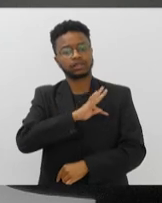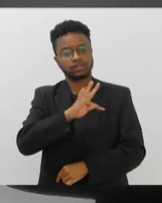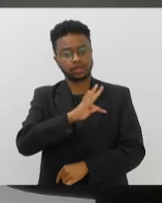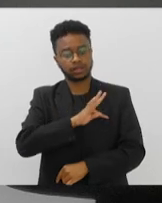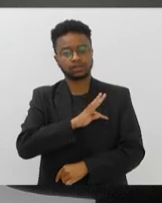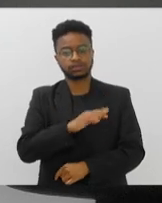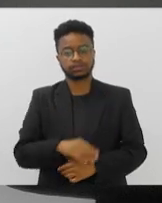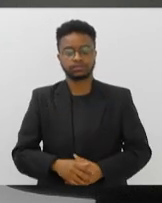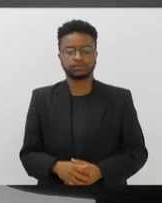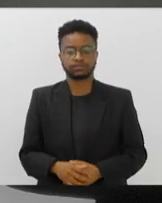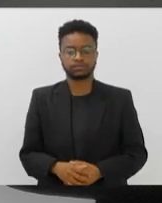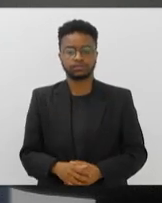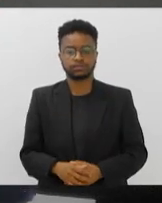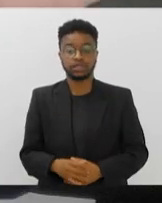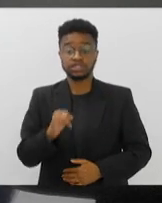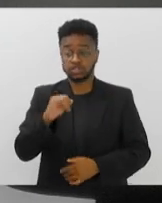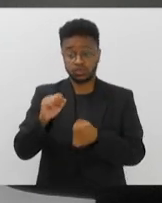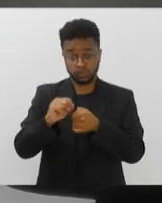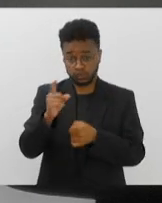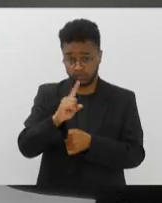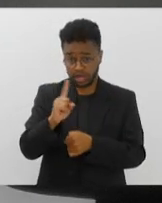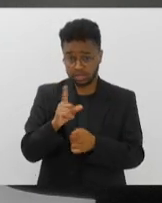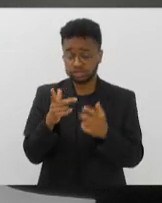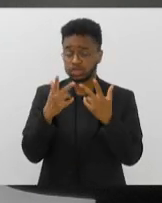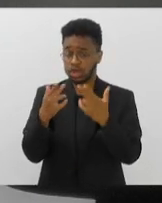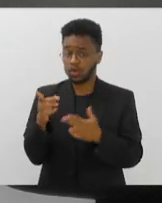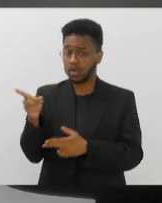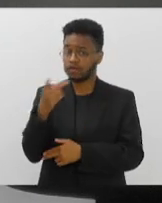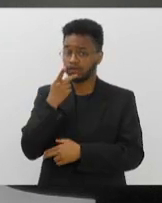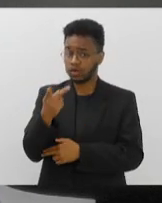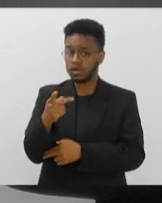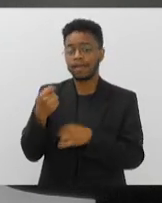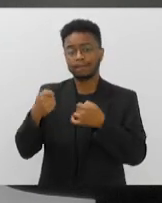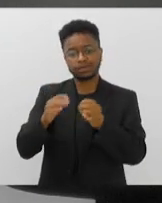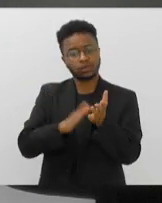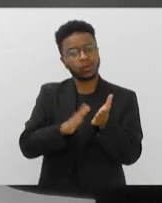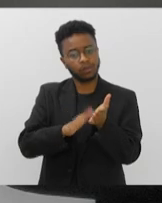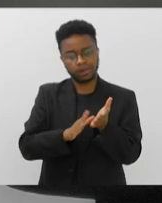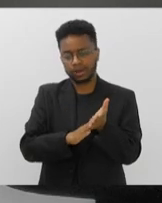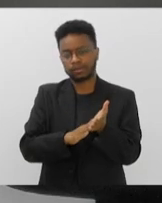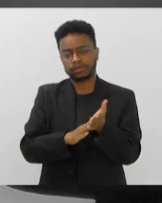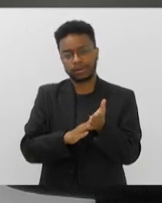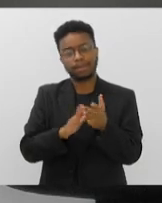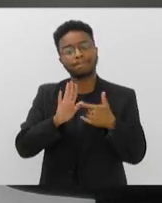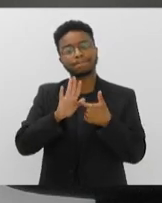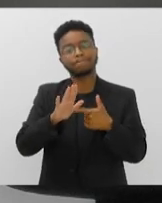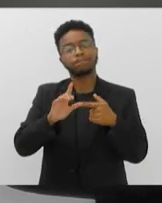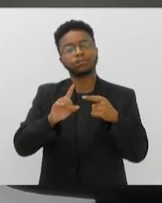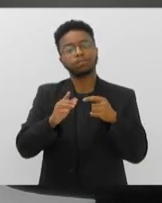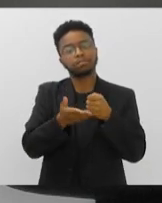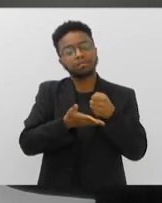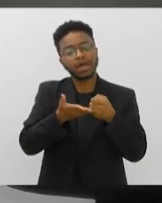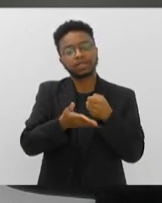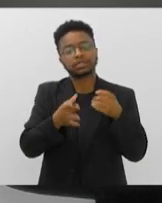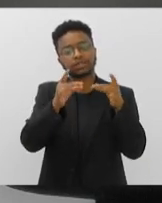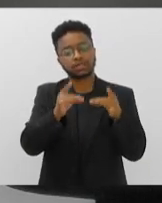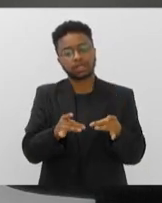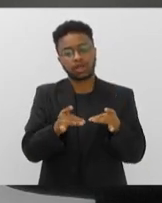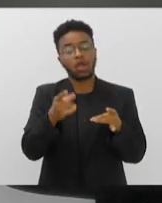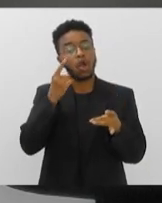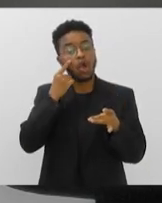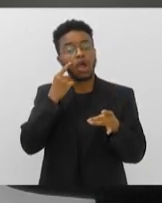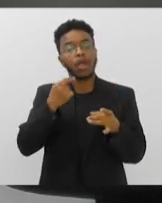técnica se não faz como Dr Artur falou cobrar de forma fundamentada porque uma coisa olha só eu preciso outra coisa